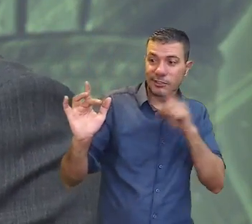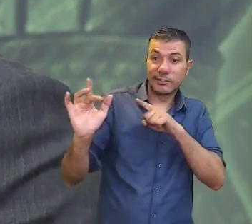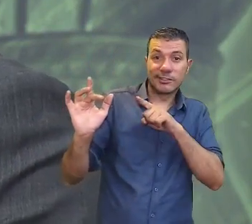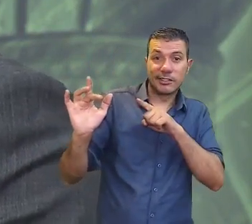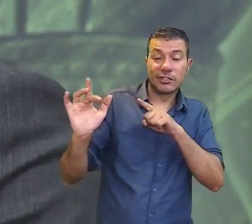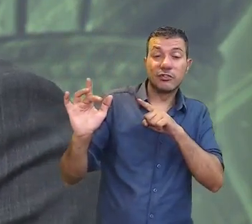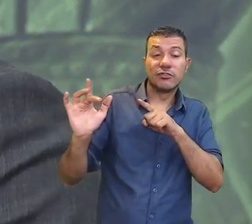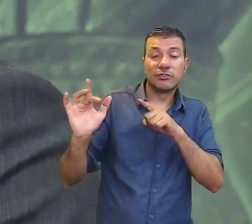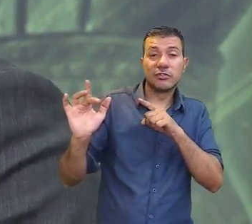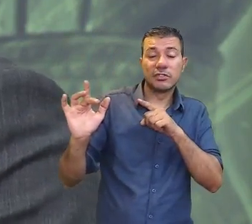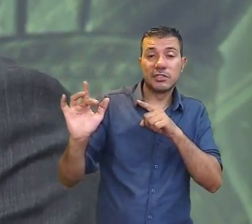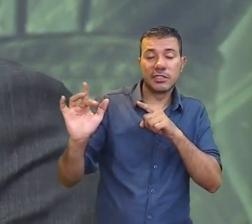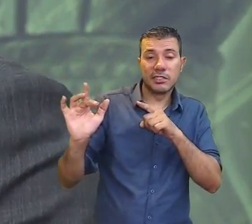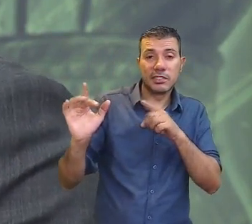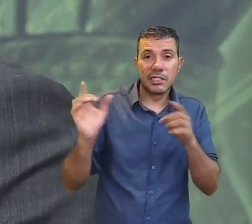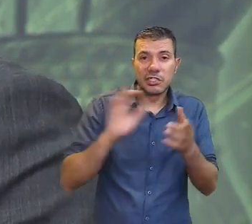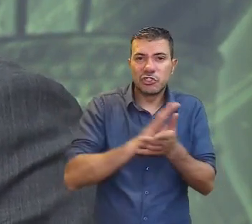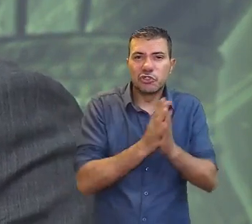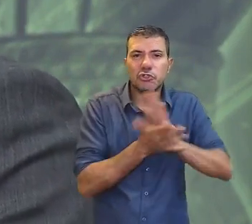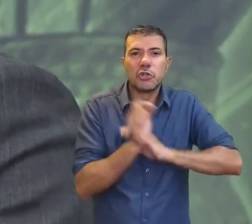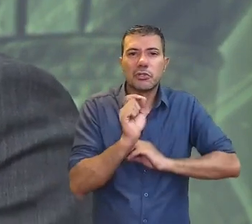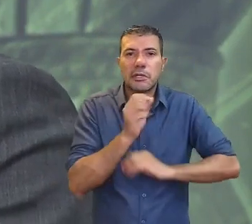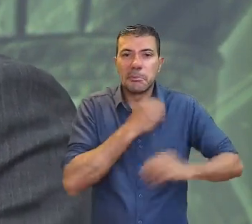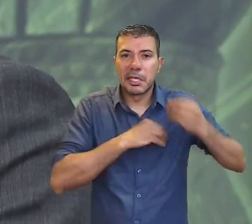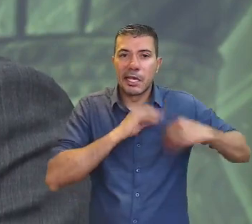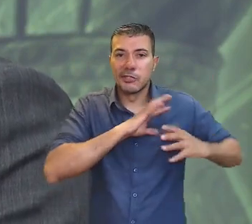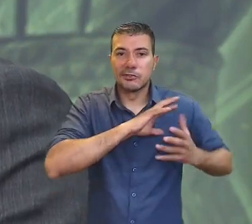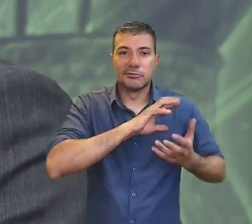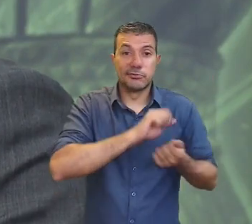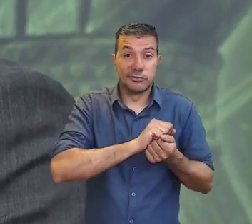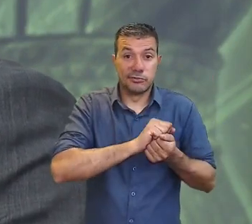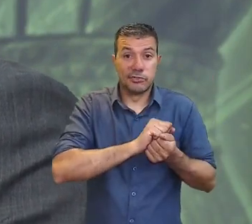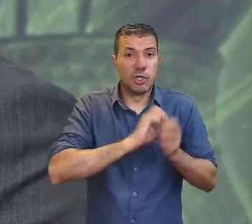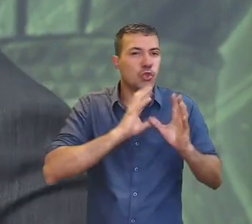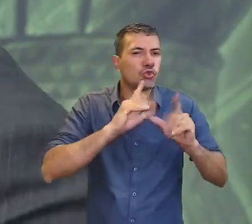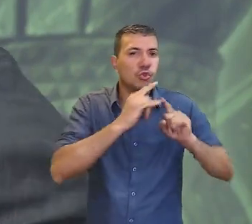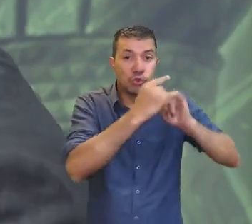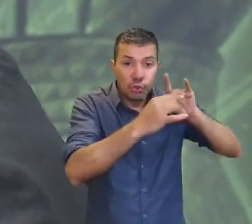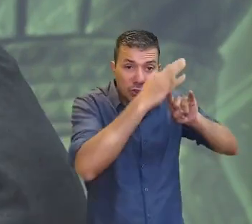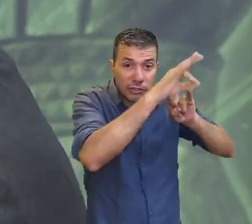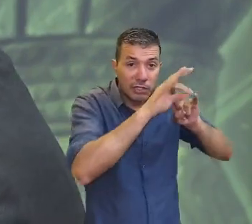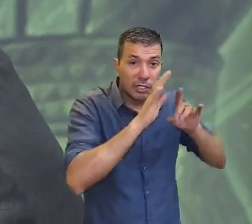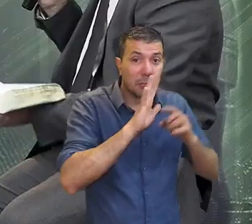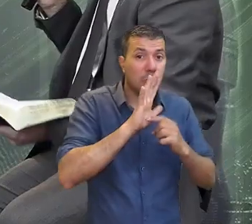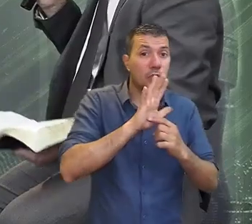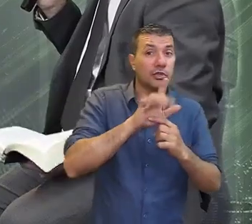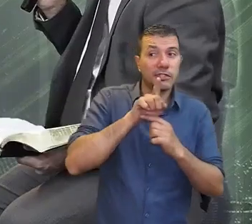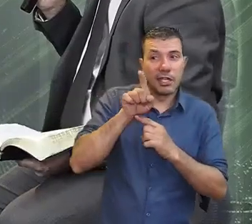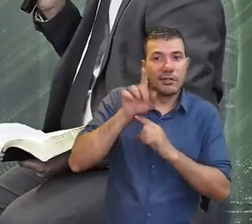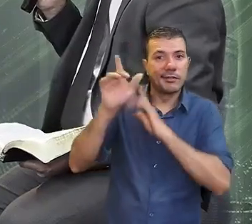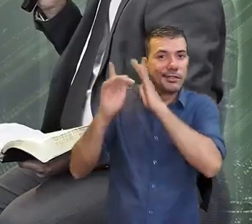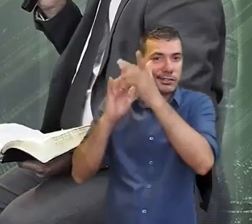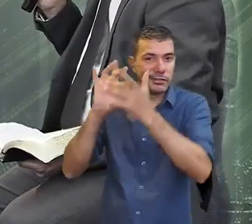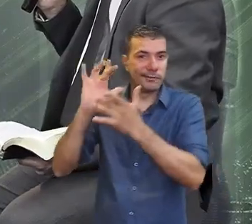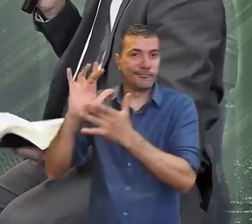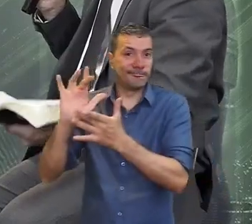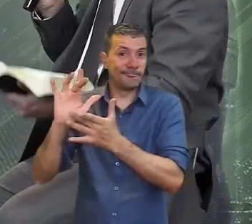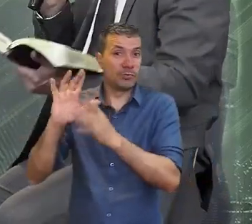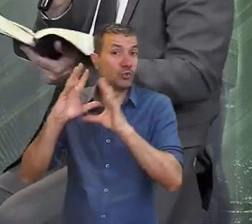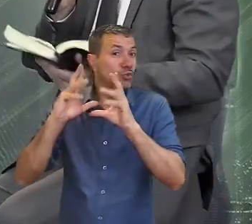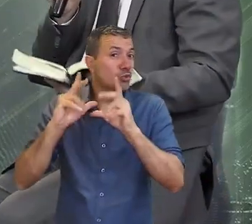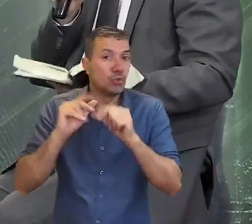que tira o pecado do mundo. Tudo que ocorria no santuário apontava para a pessoa de Jesus.